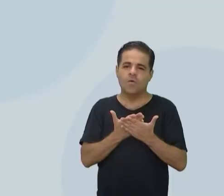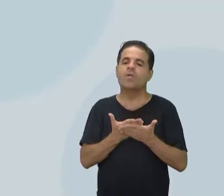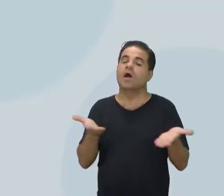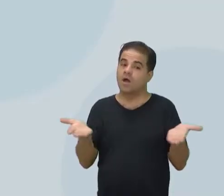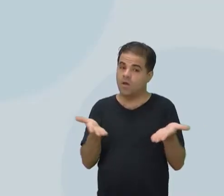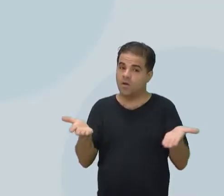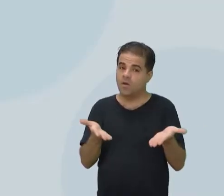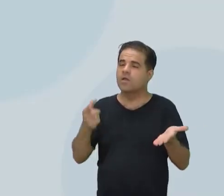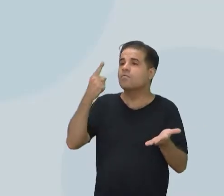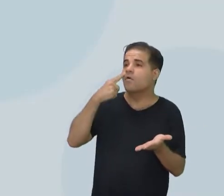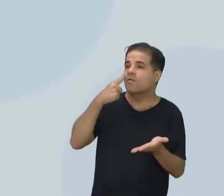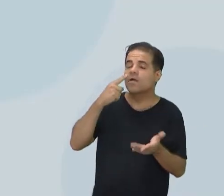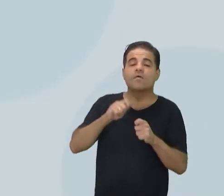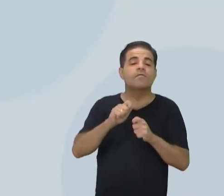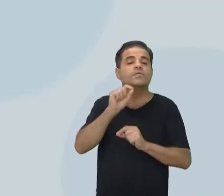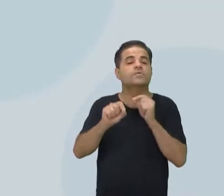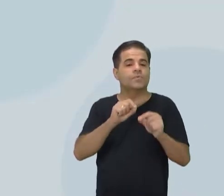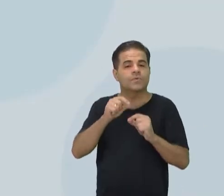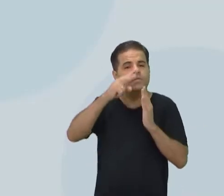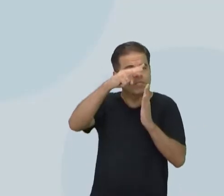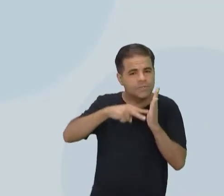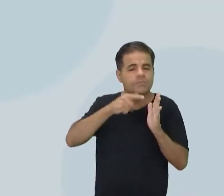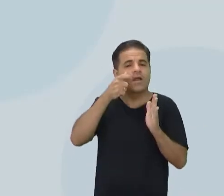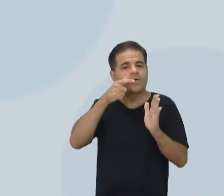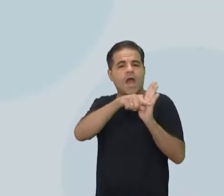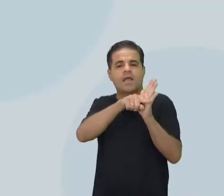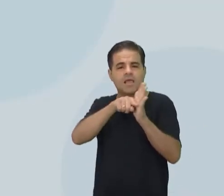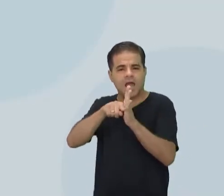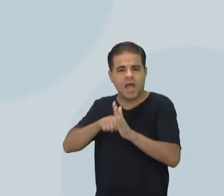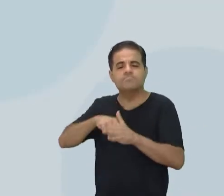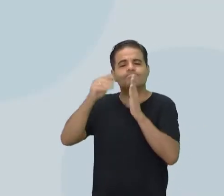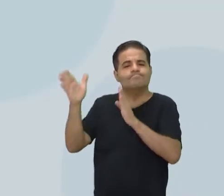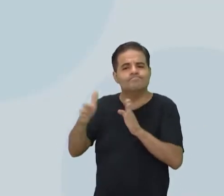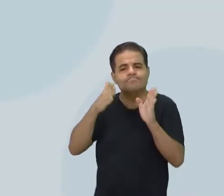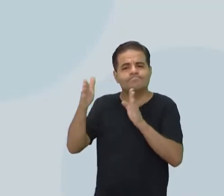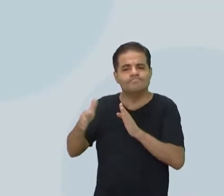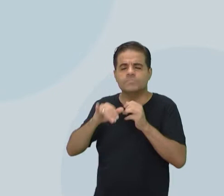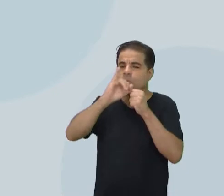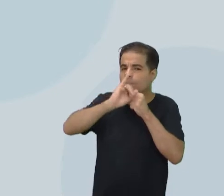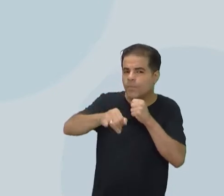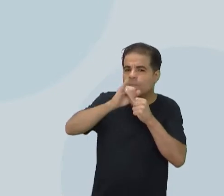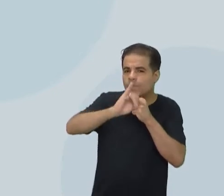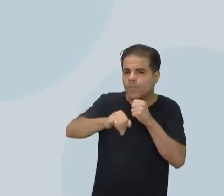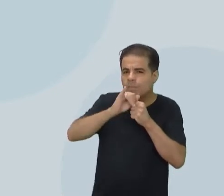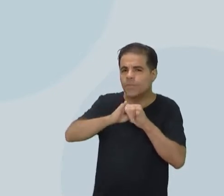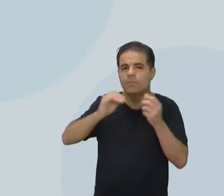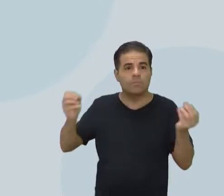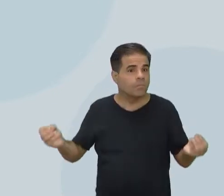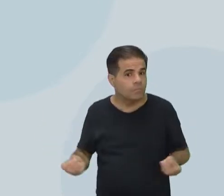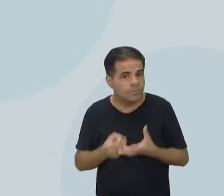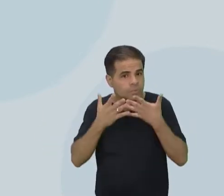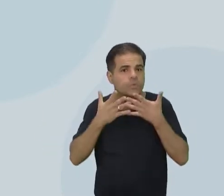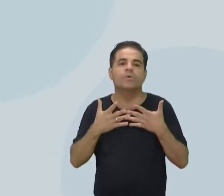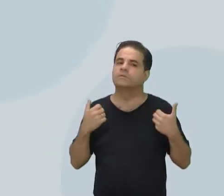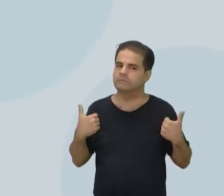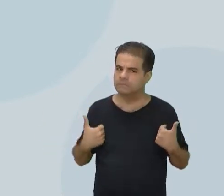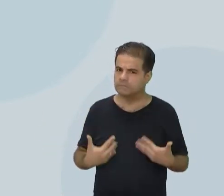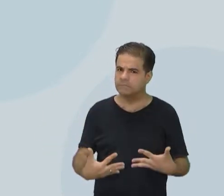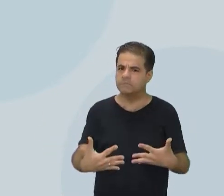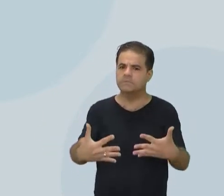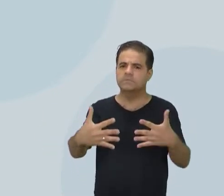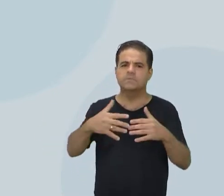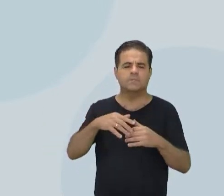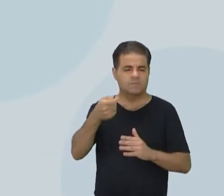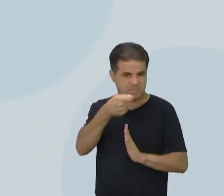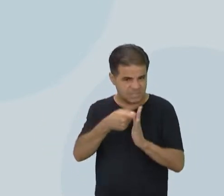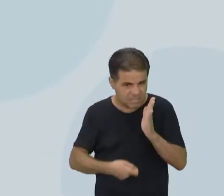vamos para a aula. O que a gente vai fazer hoje? Leitura, análise e produção de contos fantásticos. Peraí, então, os caras